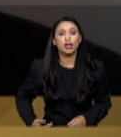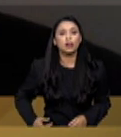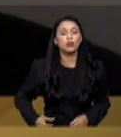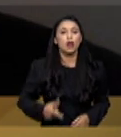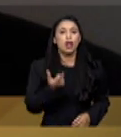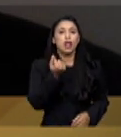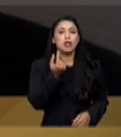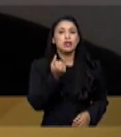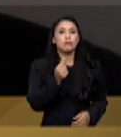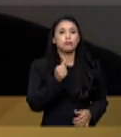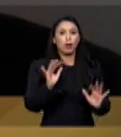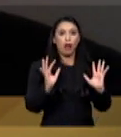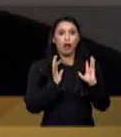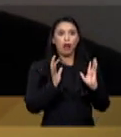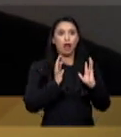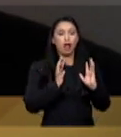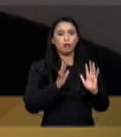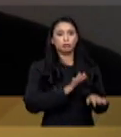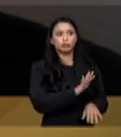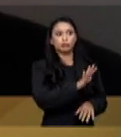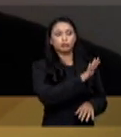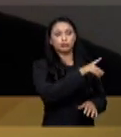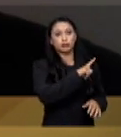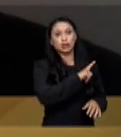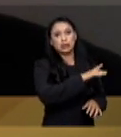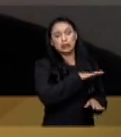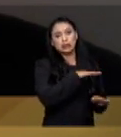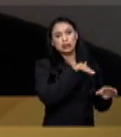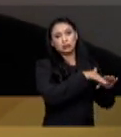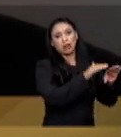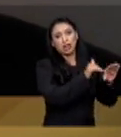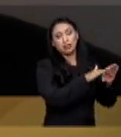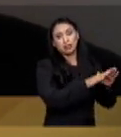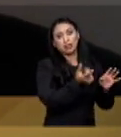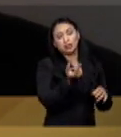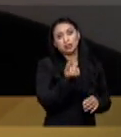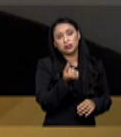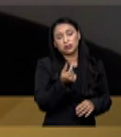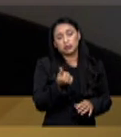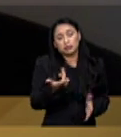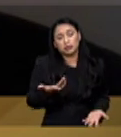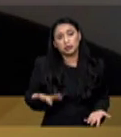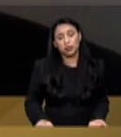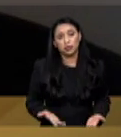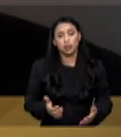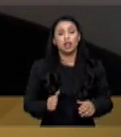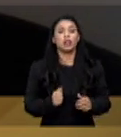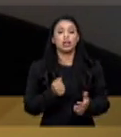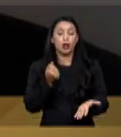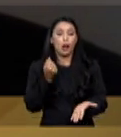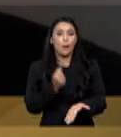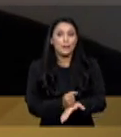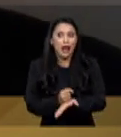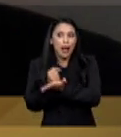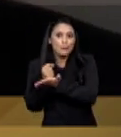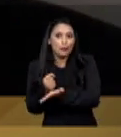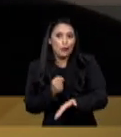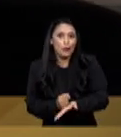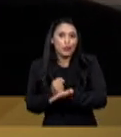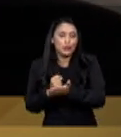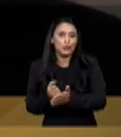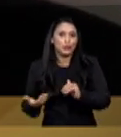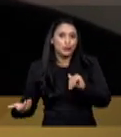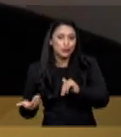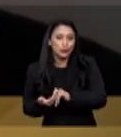enriquecer ilicitamente, bem como visando a perpetuação criminosa no poder, comprar apoio parlamentar